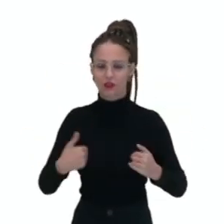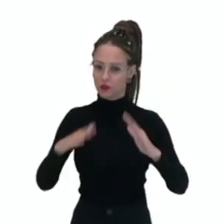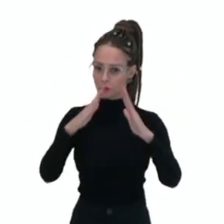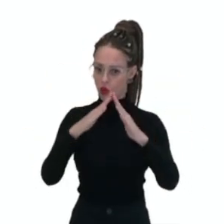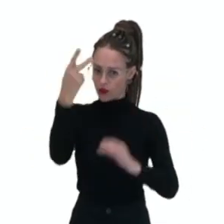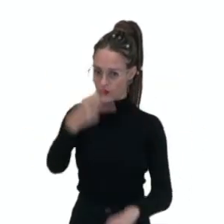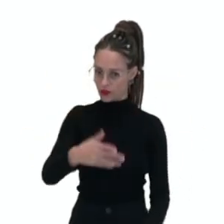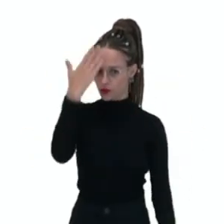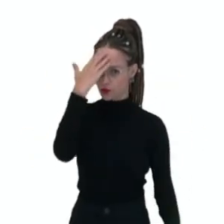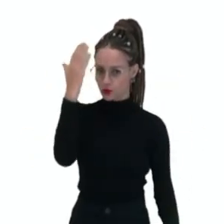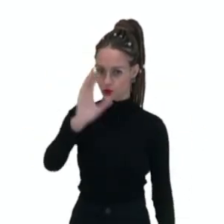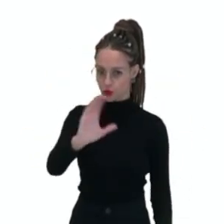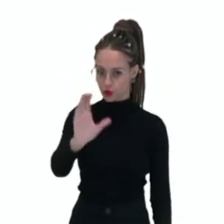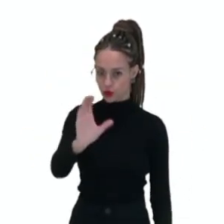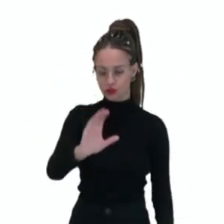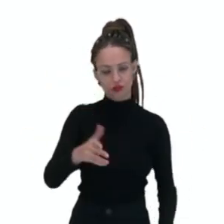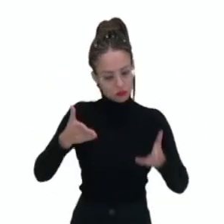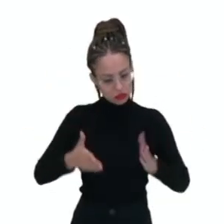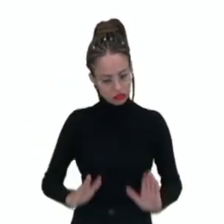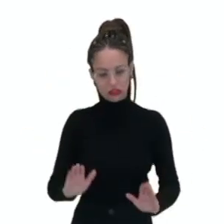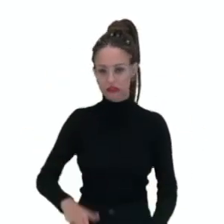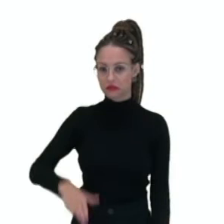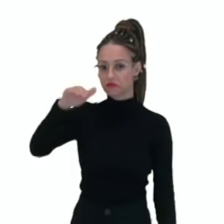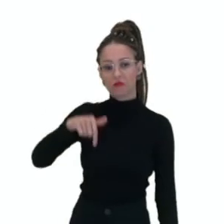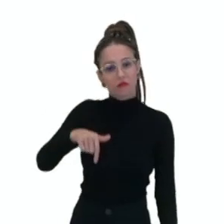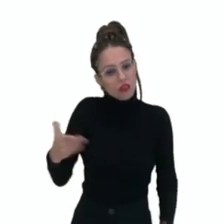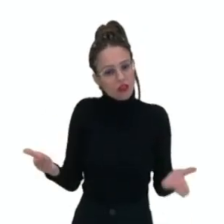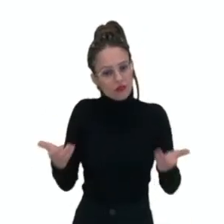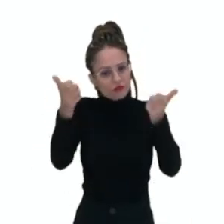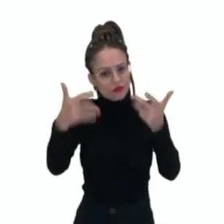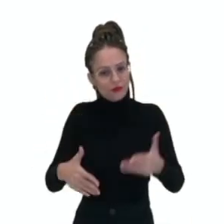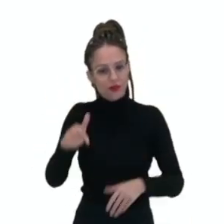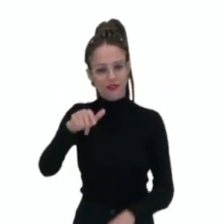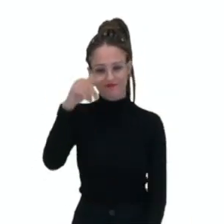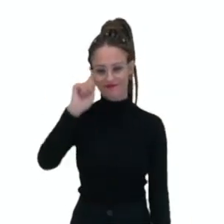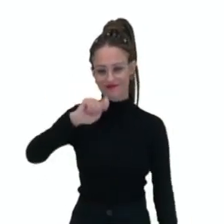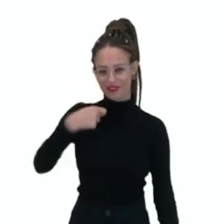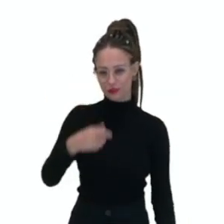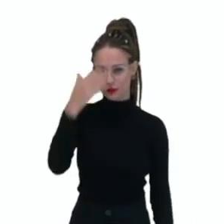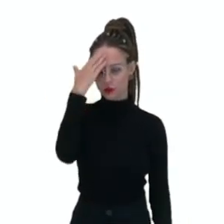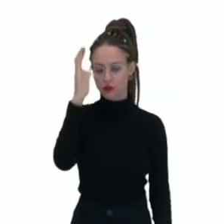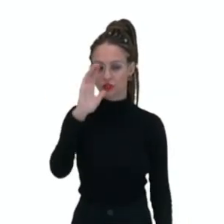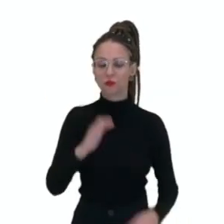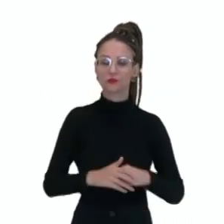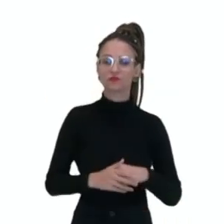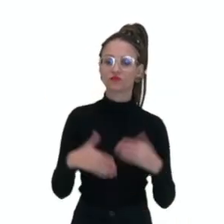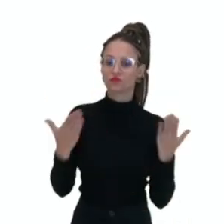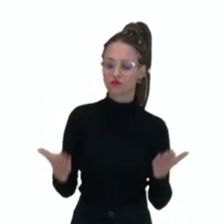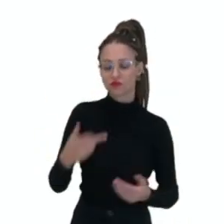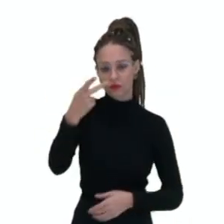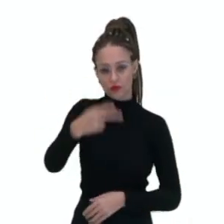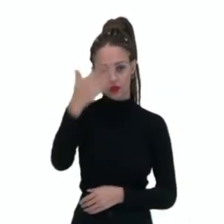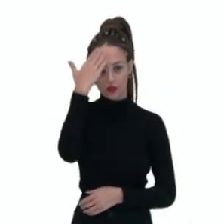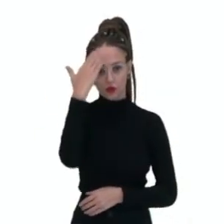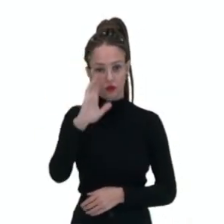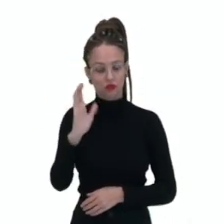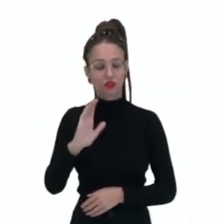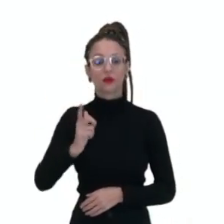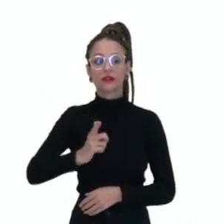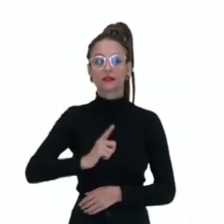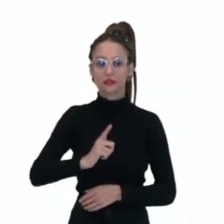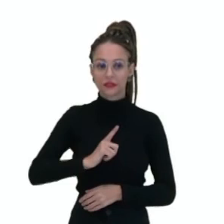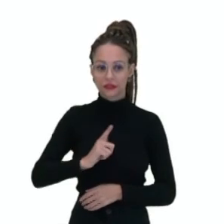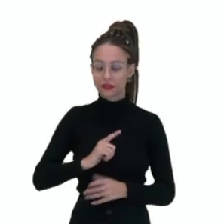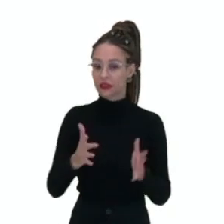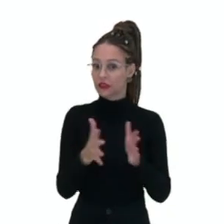em Curitiba, nasci aqui, então lógico que eu vou falar dele, né? E ali em Curitiba está localizado